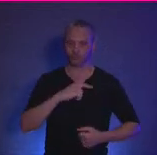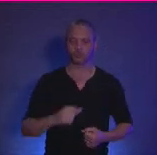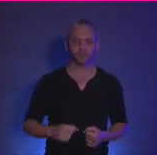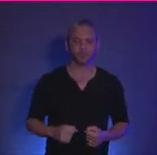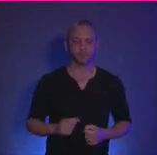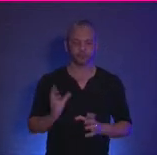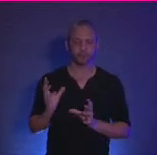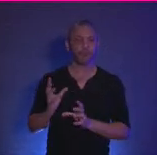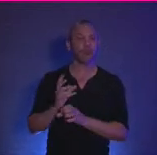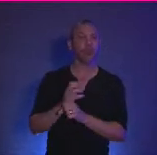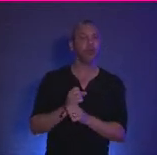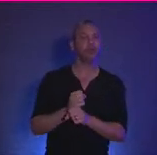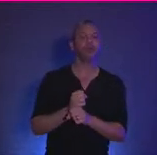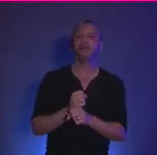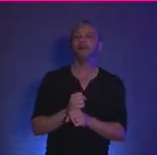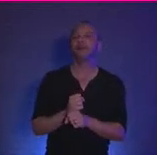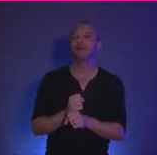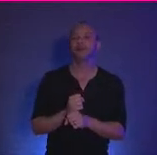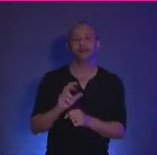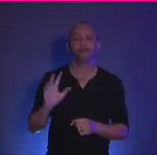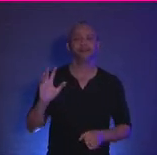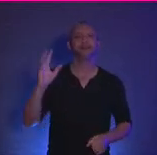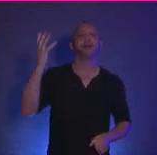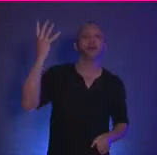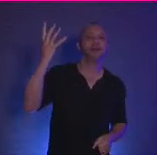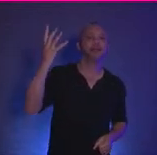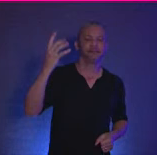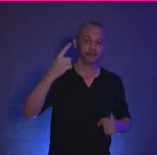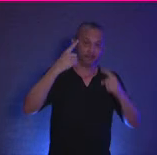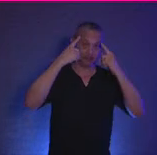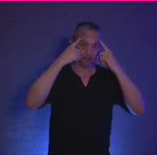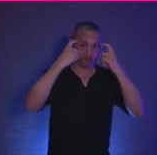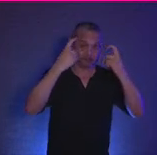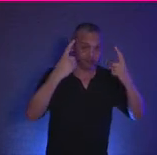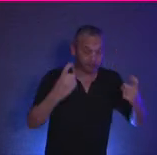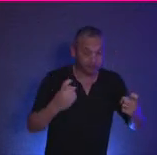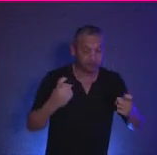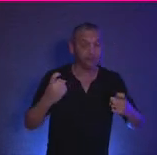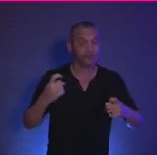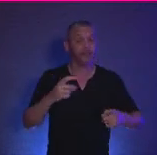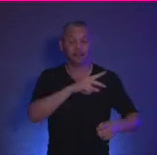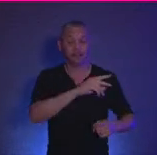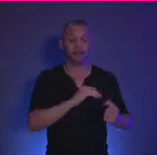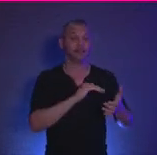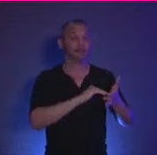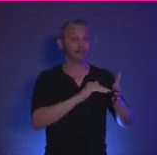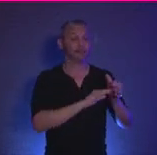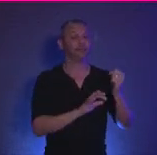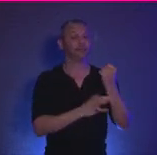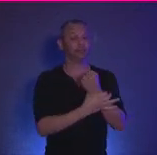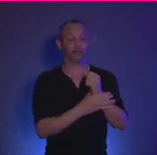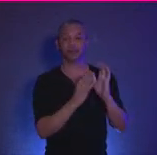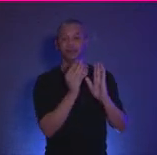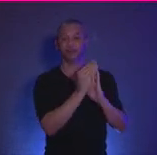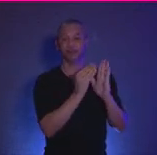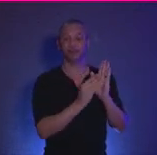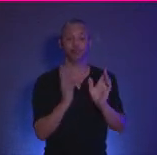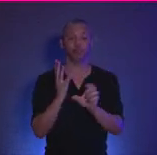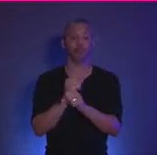ao todo, eram assim, que são casos que chegam até a Secretaria de Segurança, né? Foram